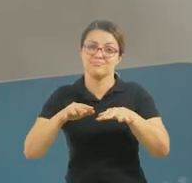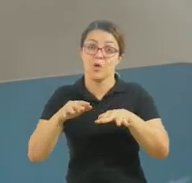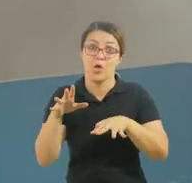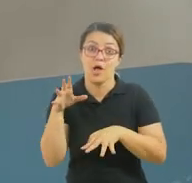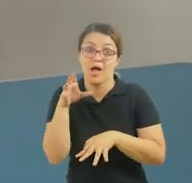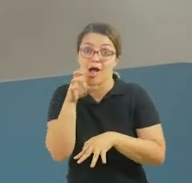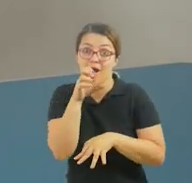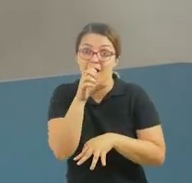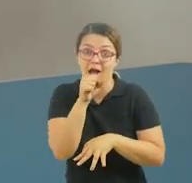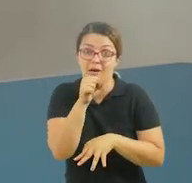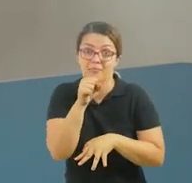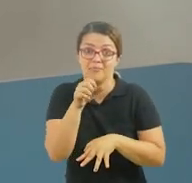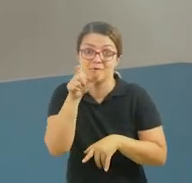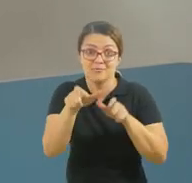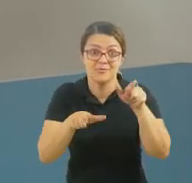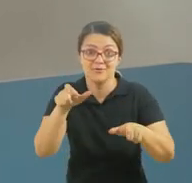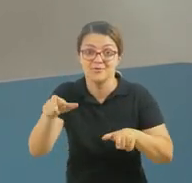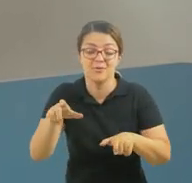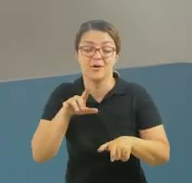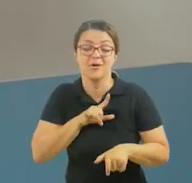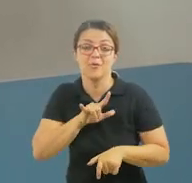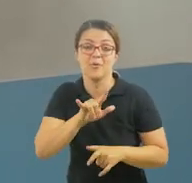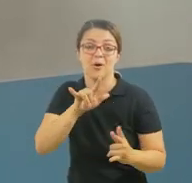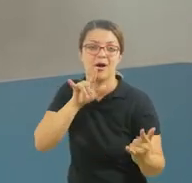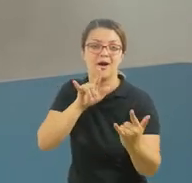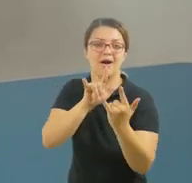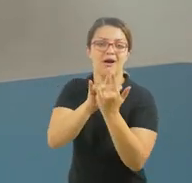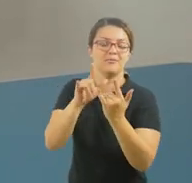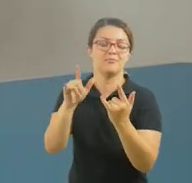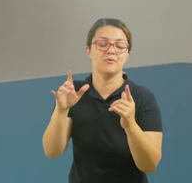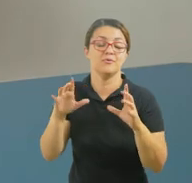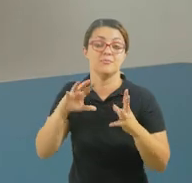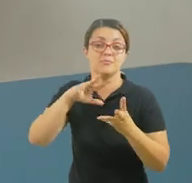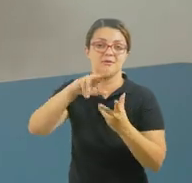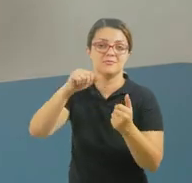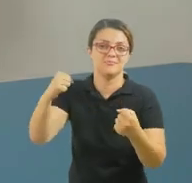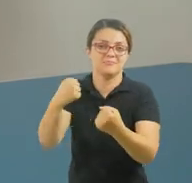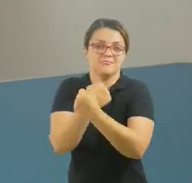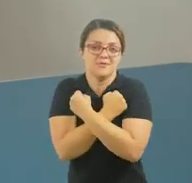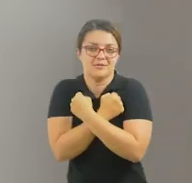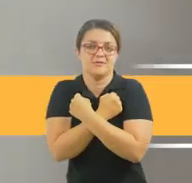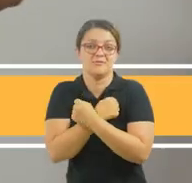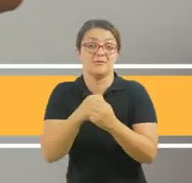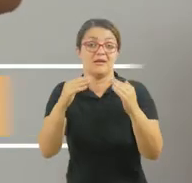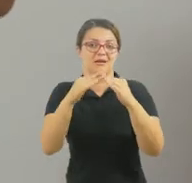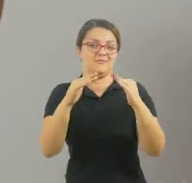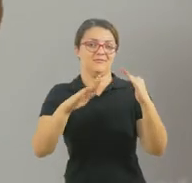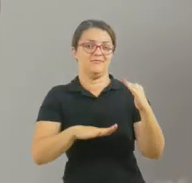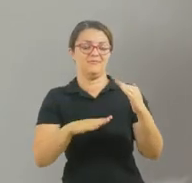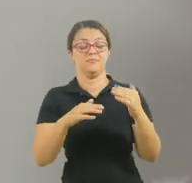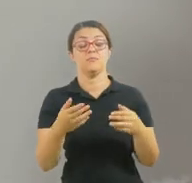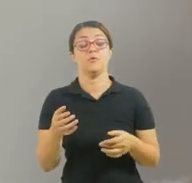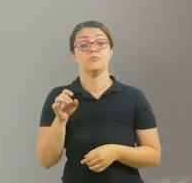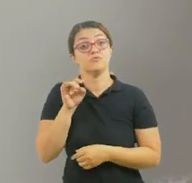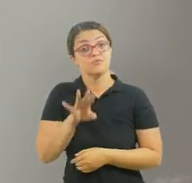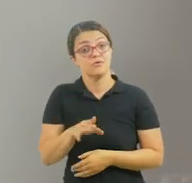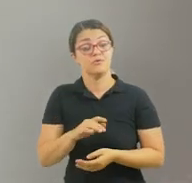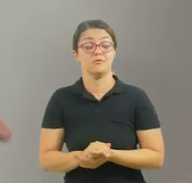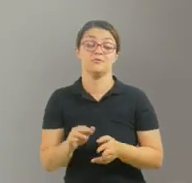abraçar quem eu amo, quem precisa e o planeta inteiro. Fique em casa. Bom,